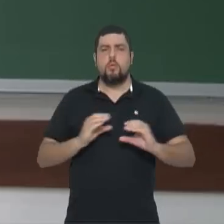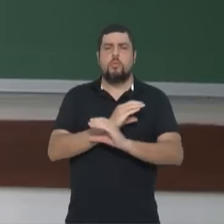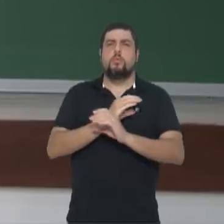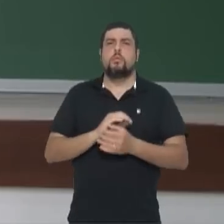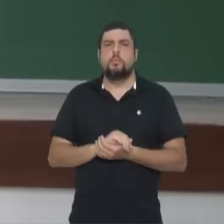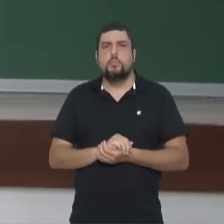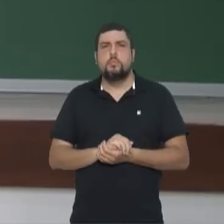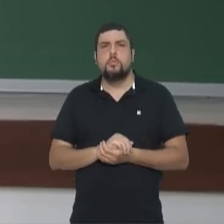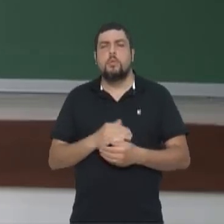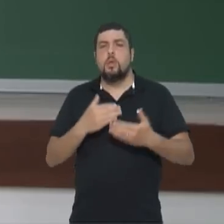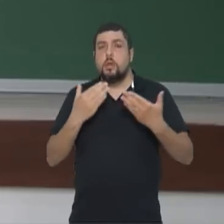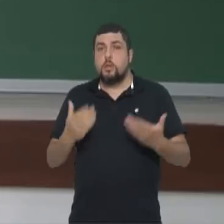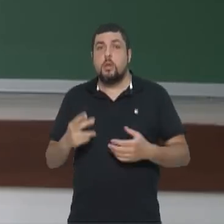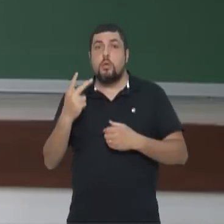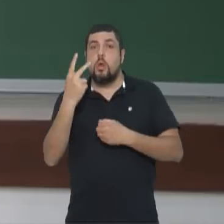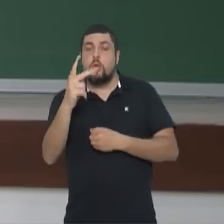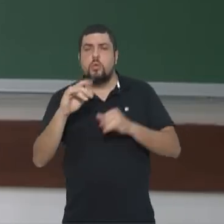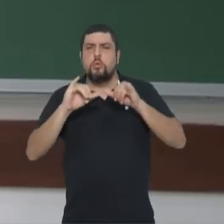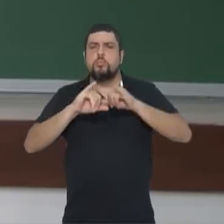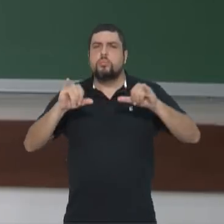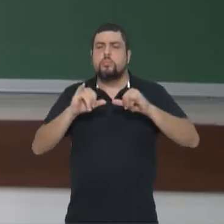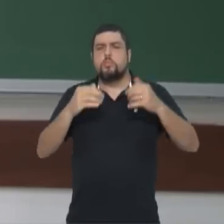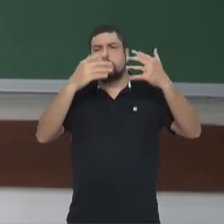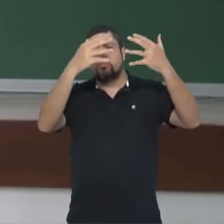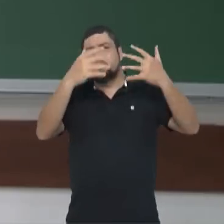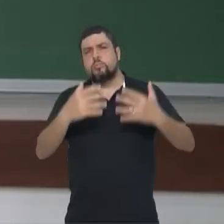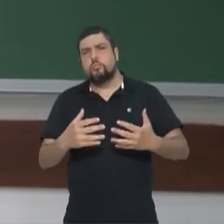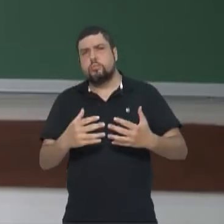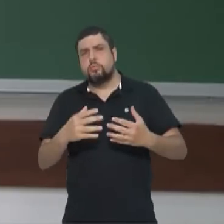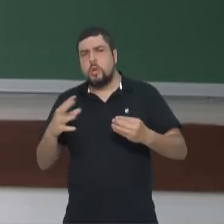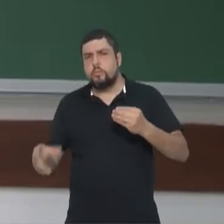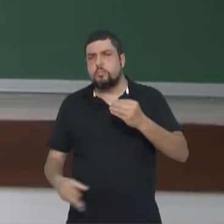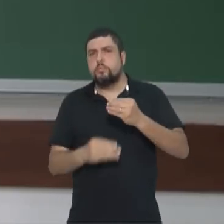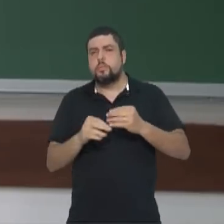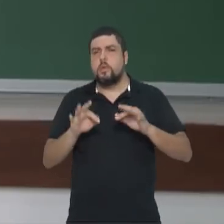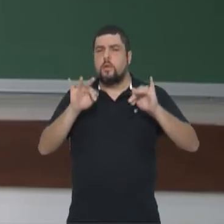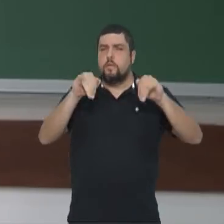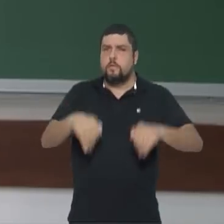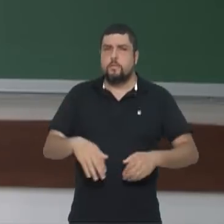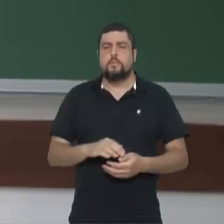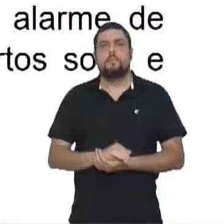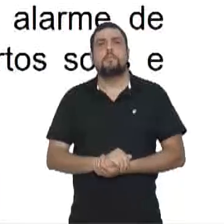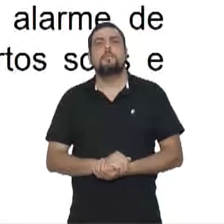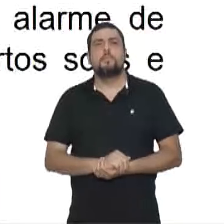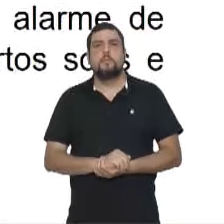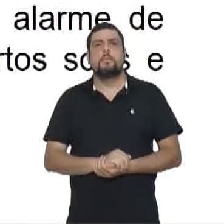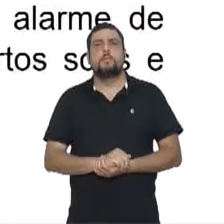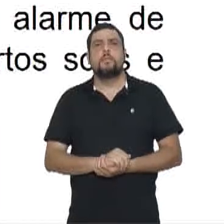deixe a sua notícia sem um final. Então vamos lá, pessoal.